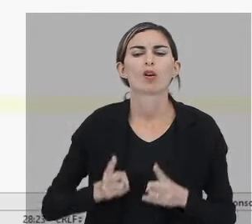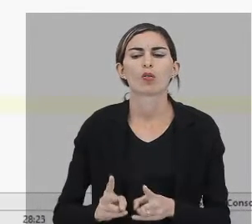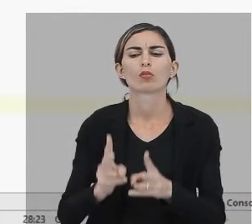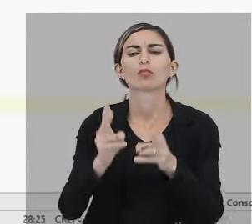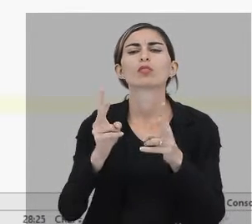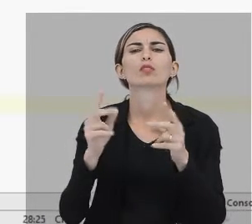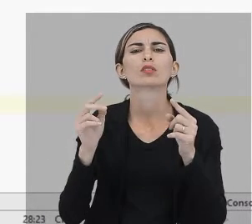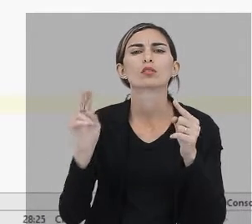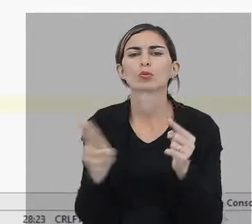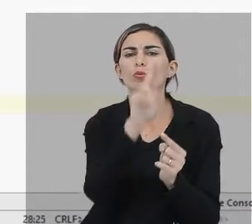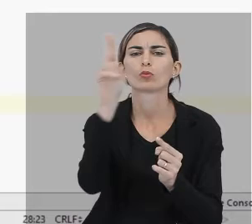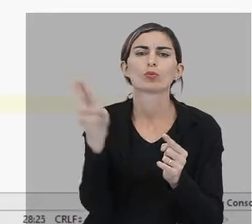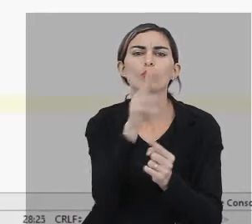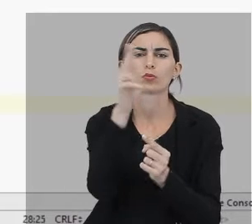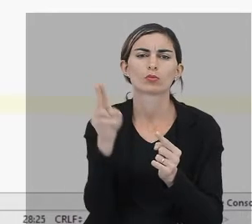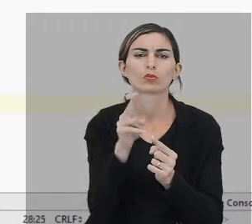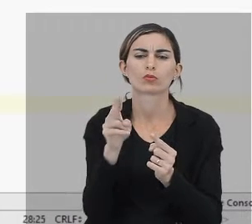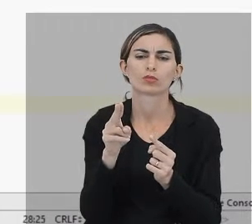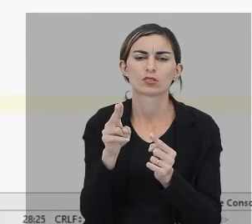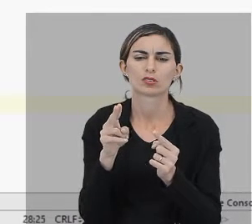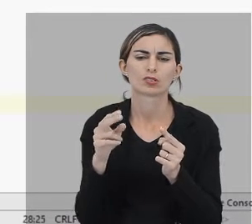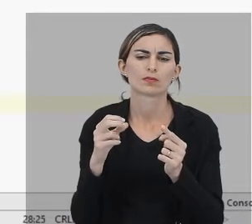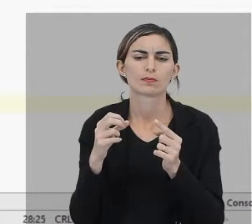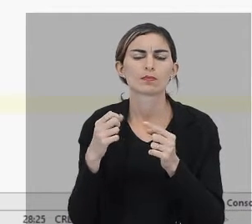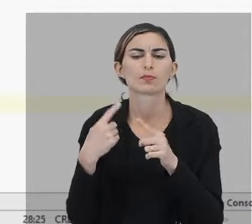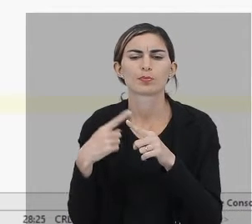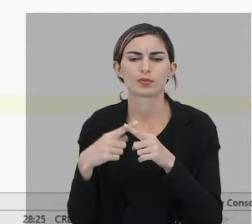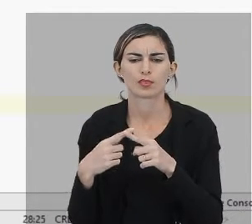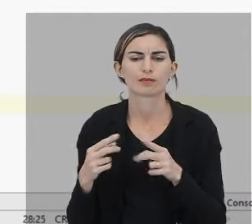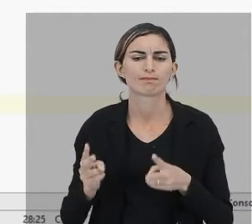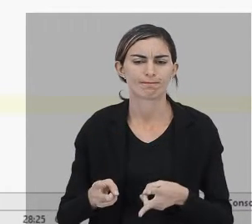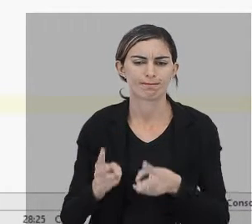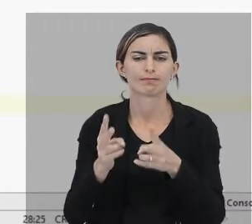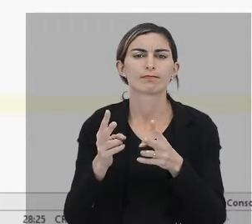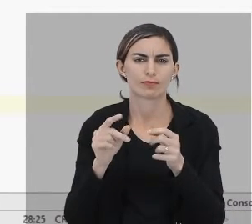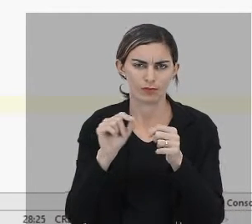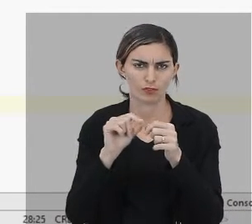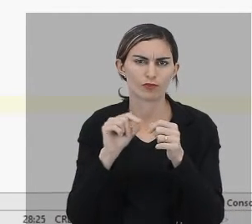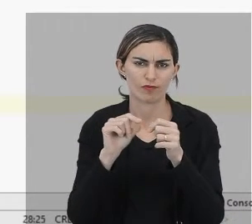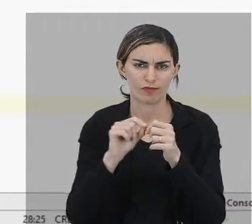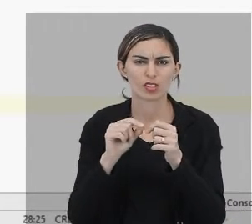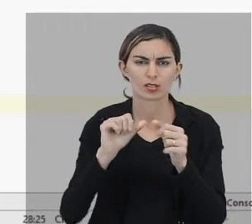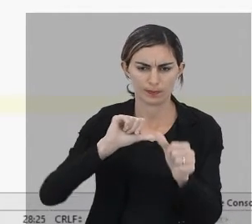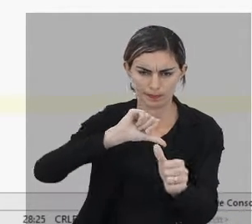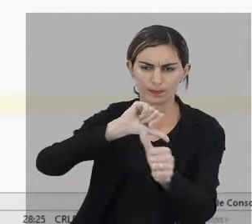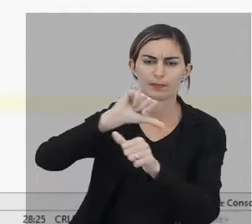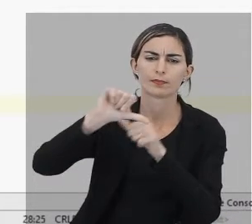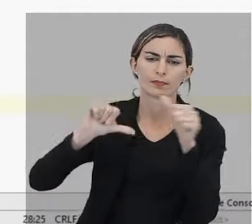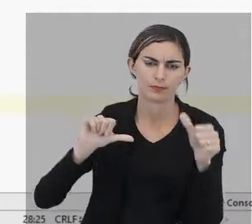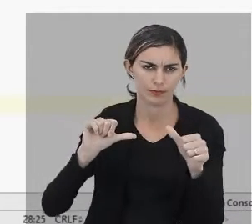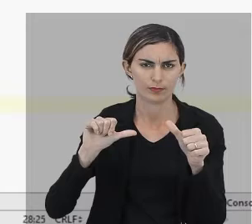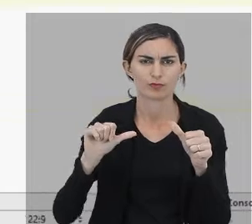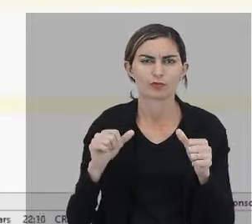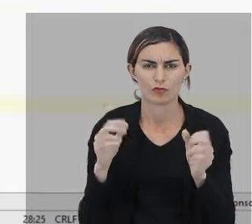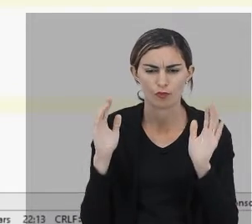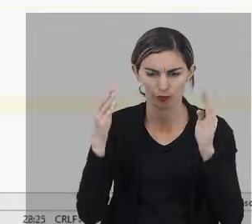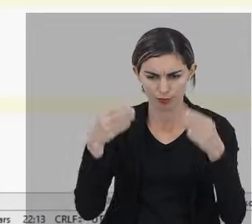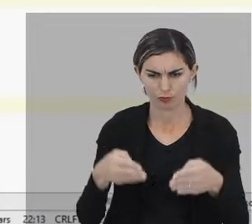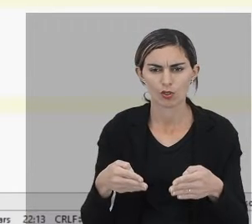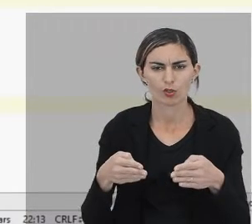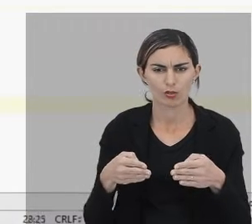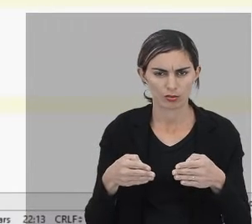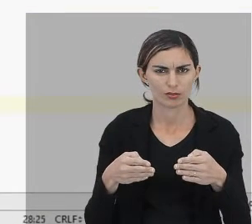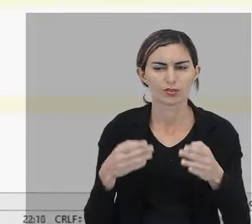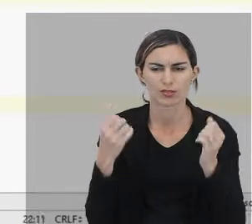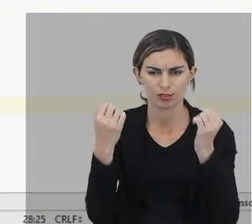O continue ele é mais usado num laço for. Deixa eu fazer aqui uma modificação para o laço